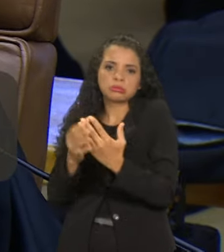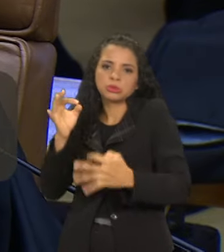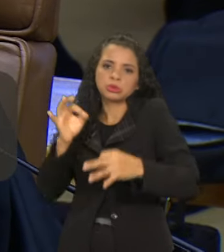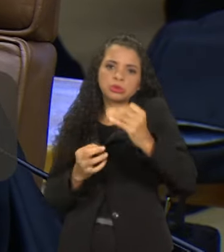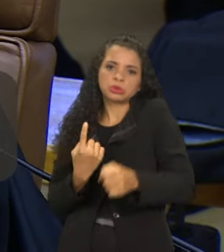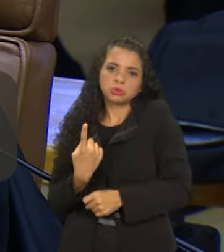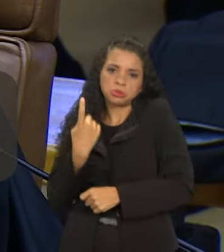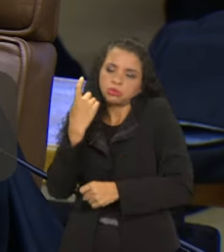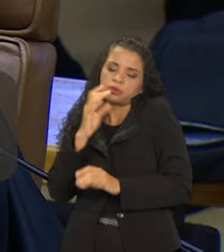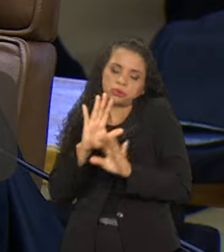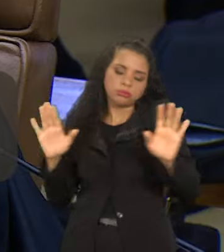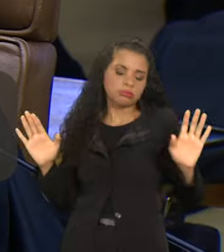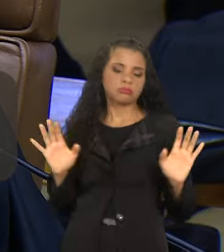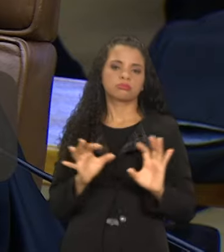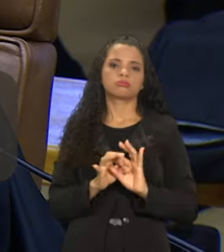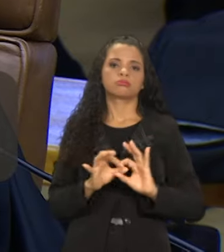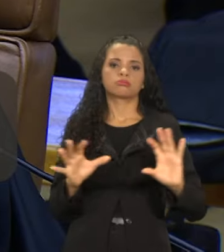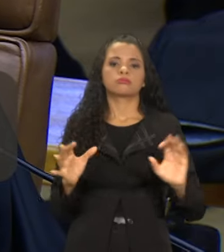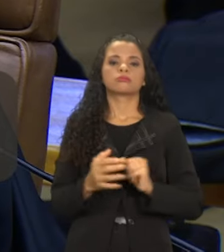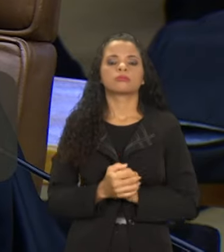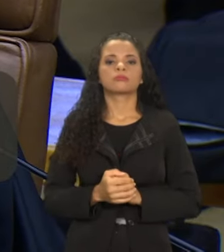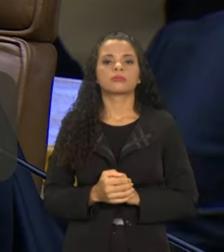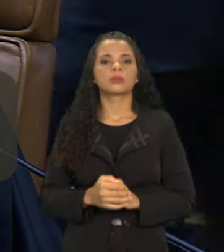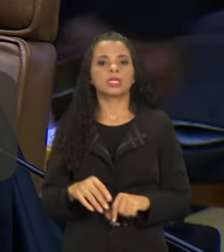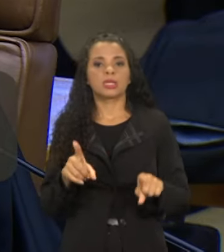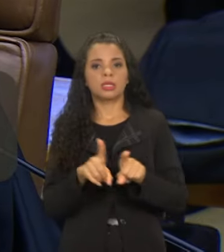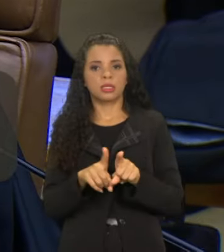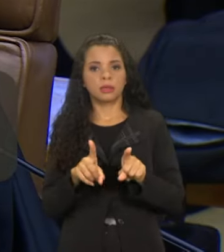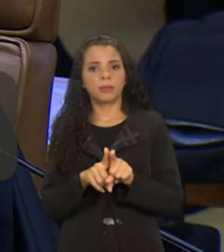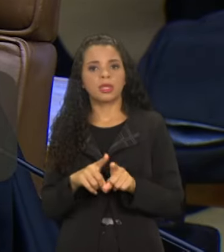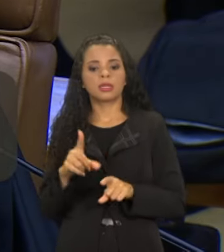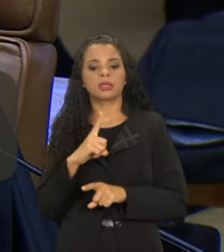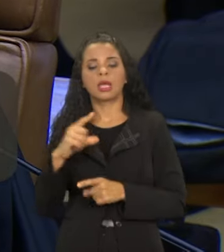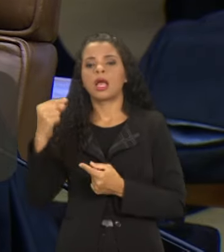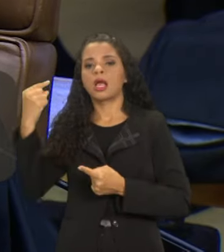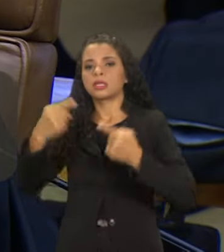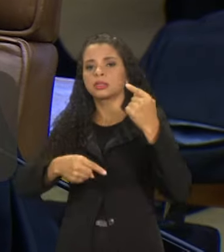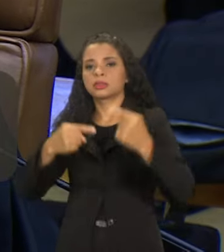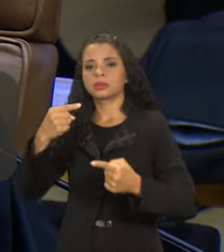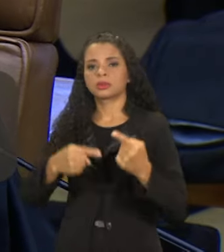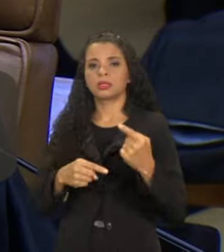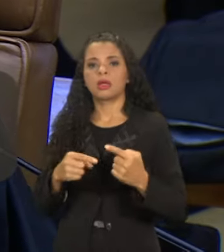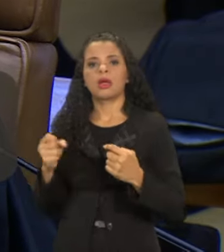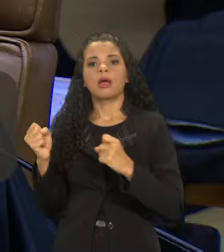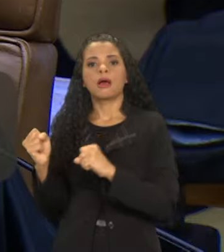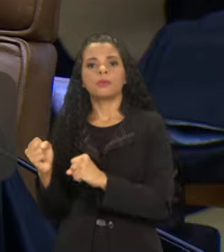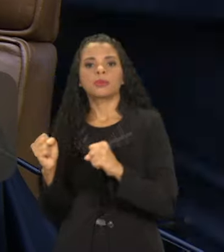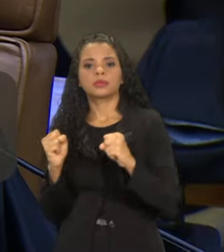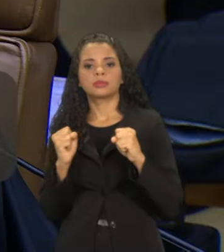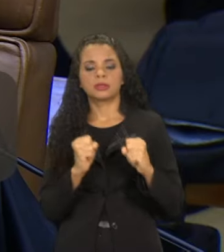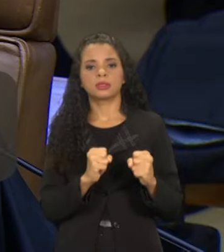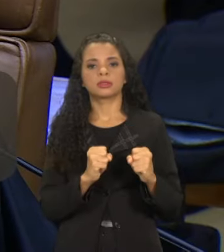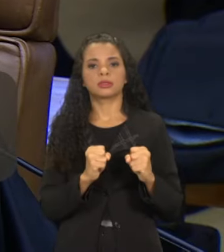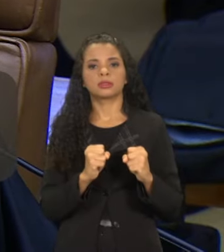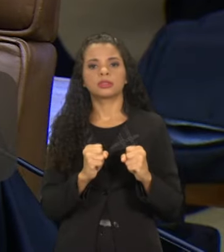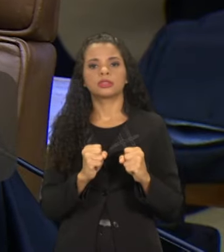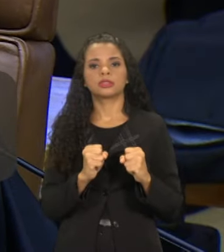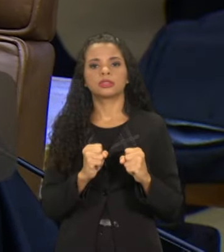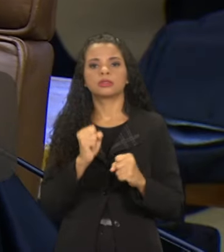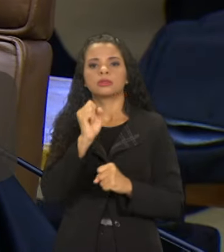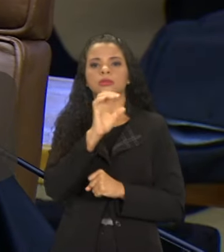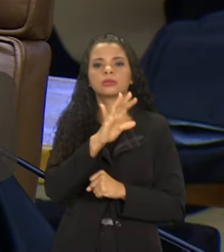nesta medida que está em curso, debate-se precisamente a possibilidade ou não de um ente subnacional